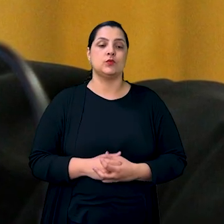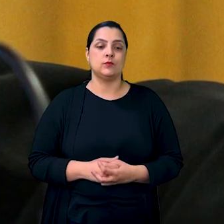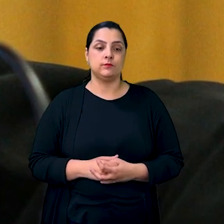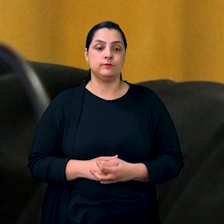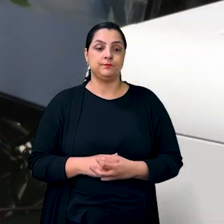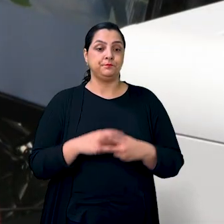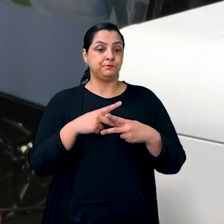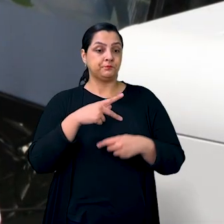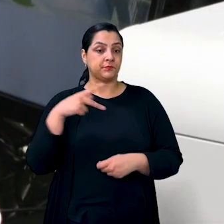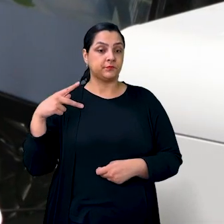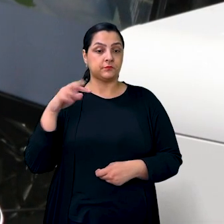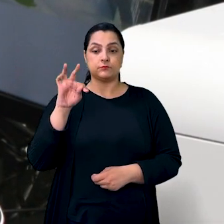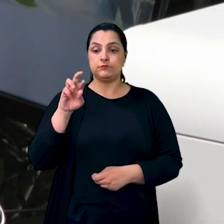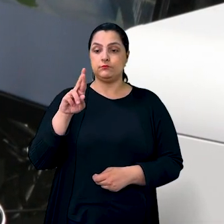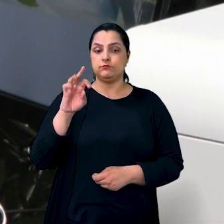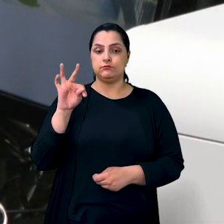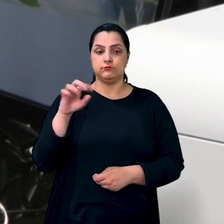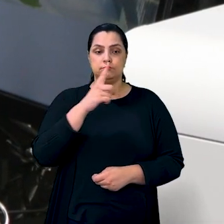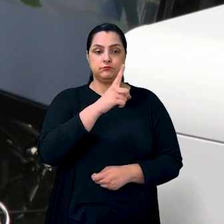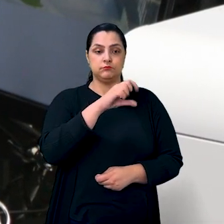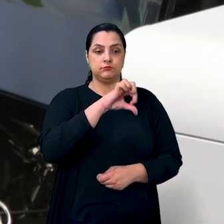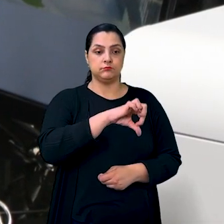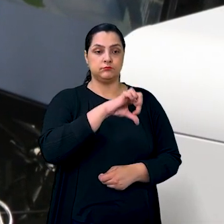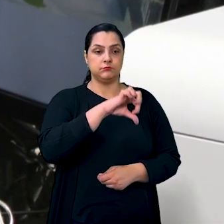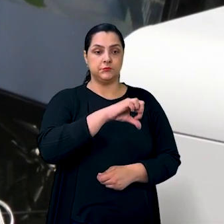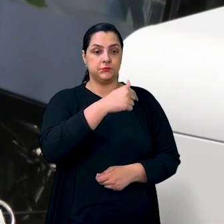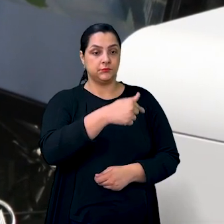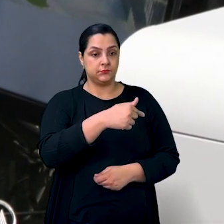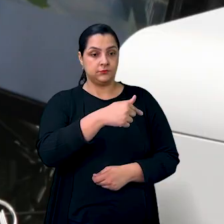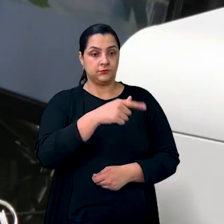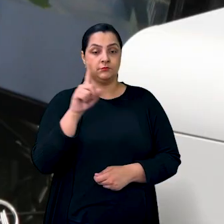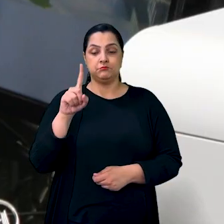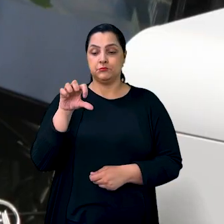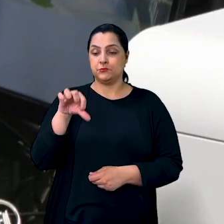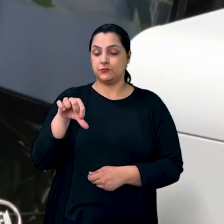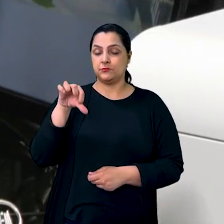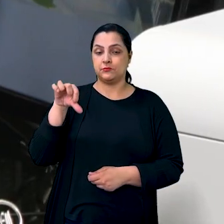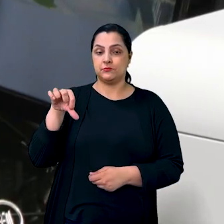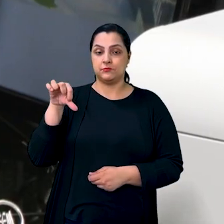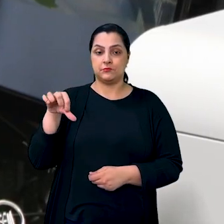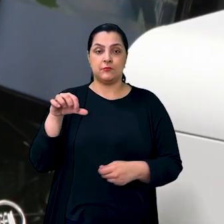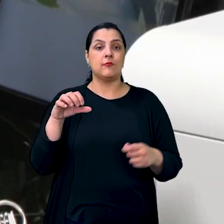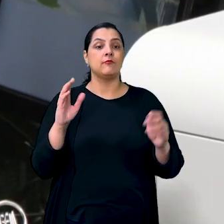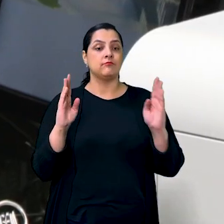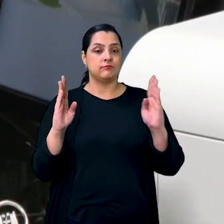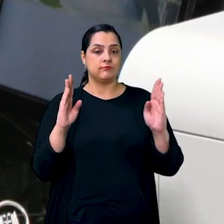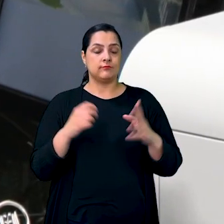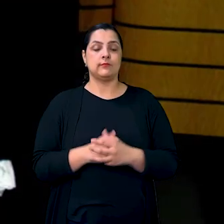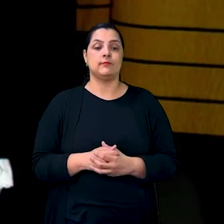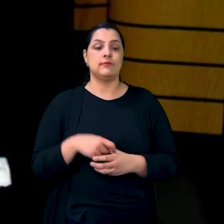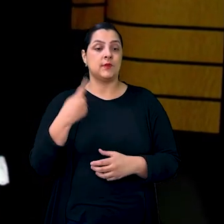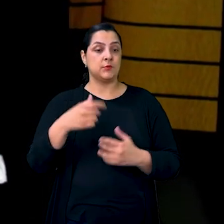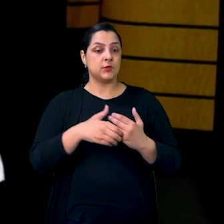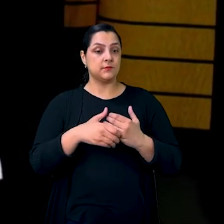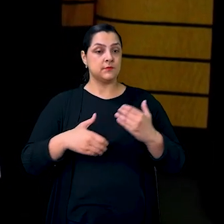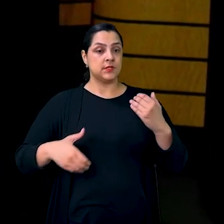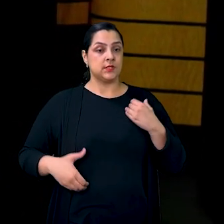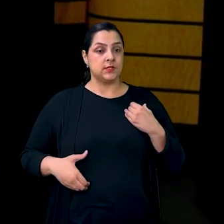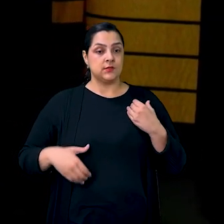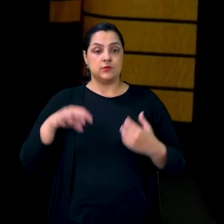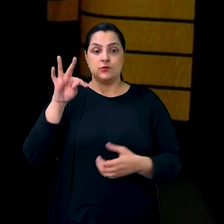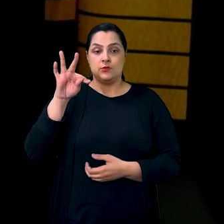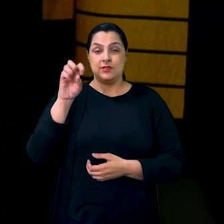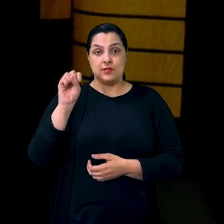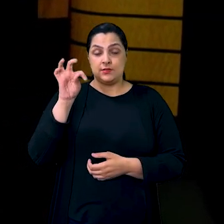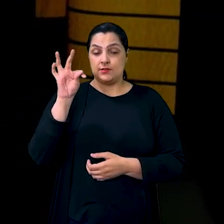Mato Grosso. Foi presidente do TRT entre 1997 e 1999. Tomou posse como